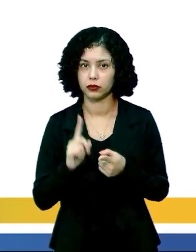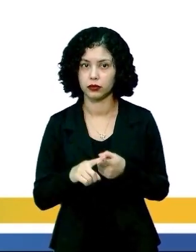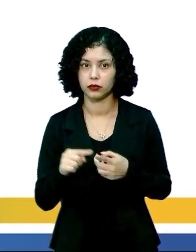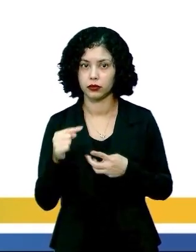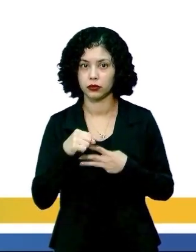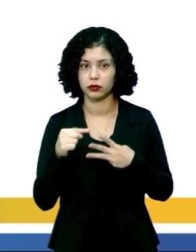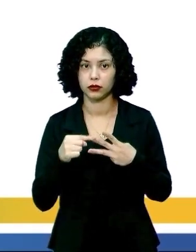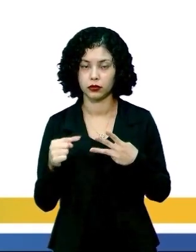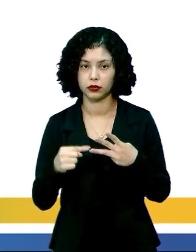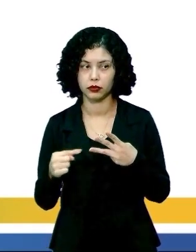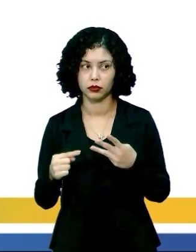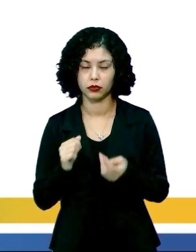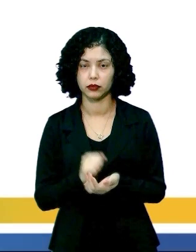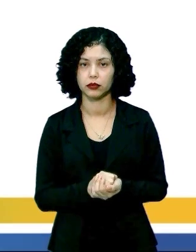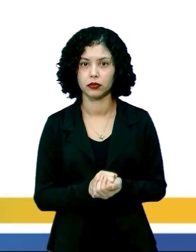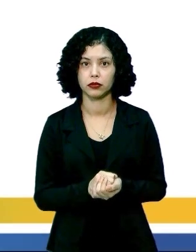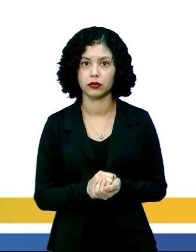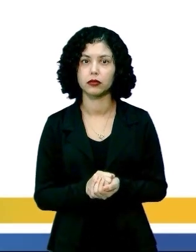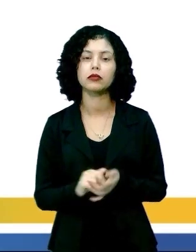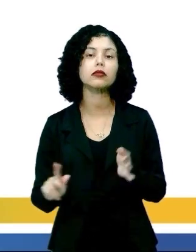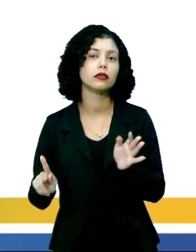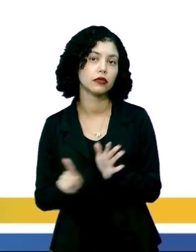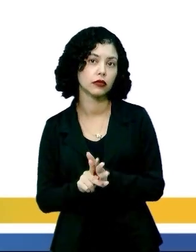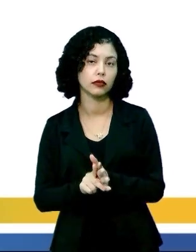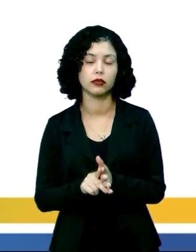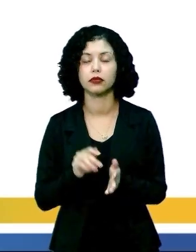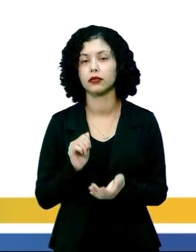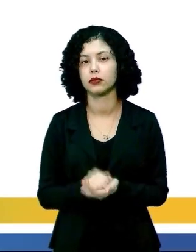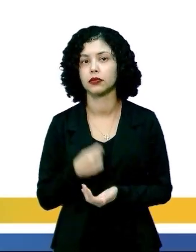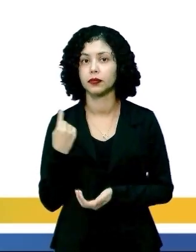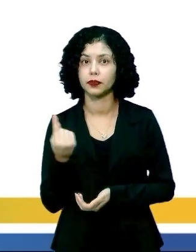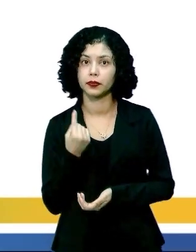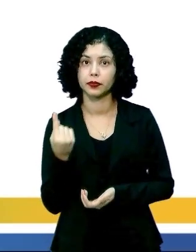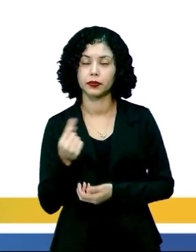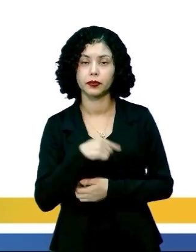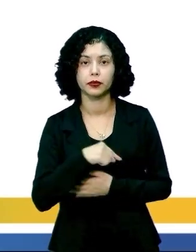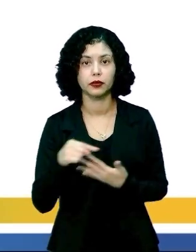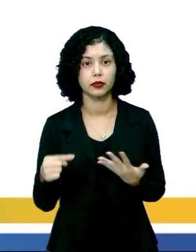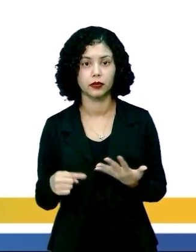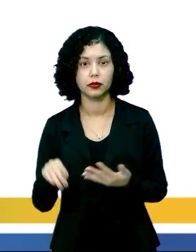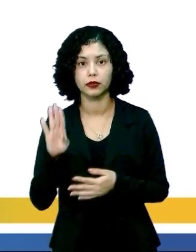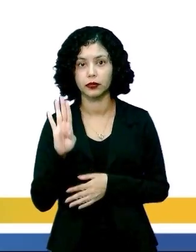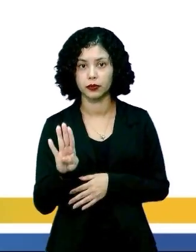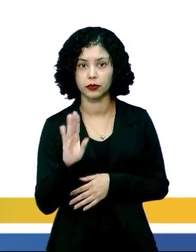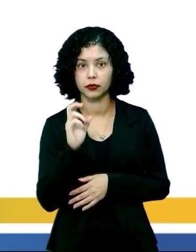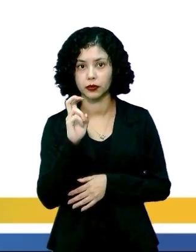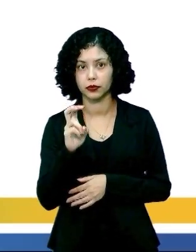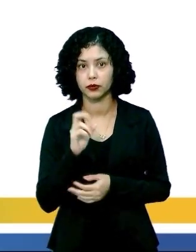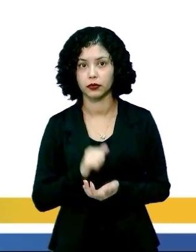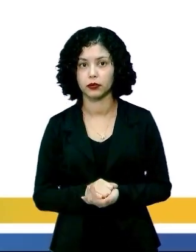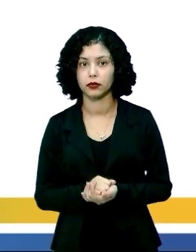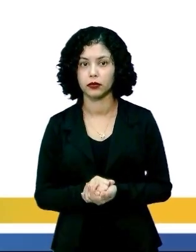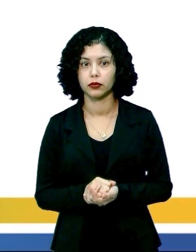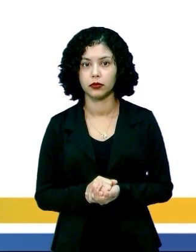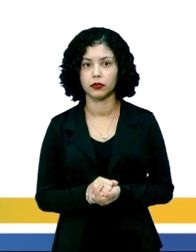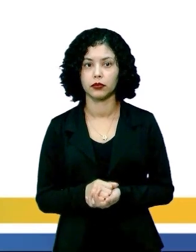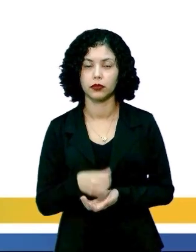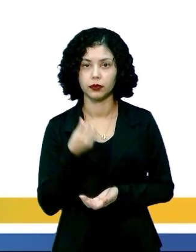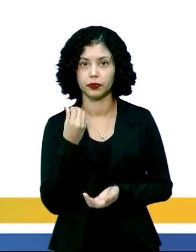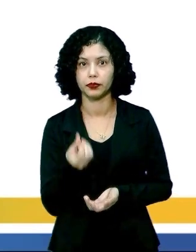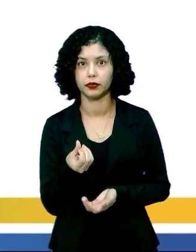3 elementos do A foi exatamente no único elemento do B, no 5, sobrando